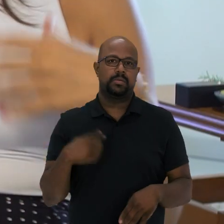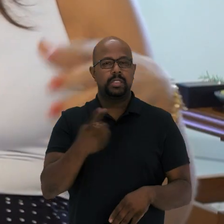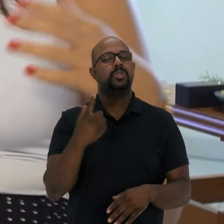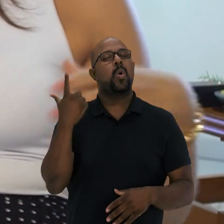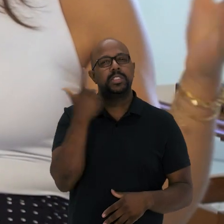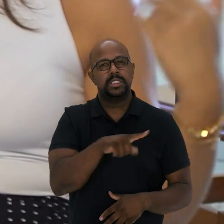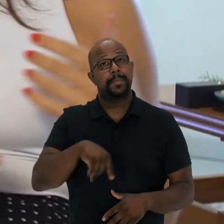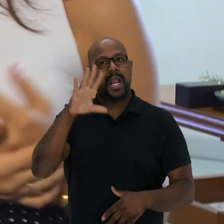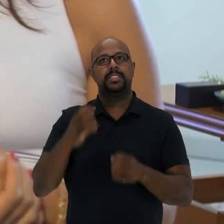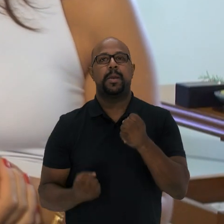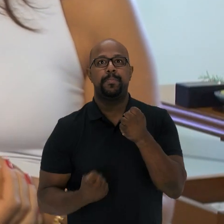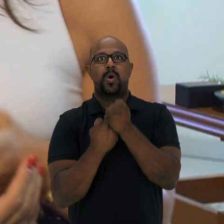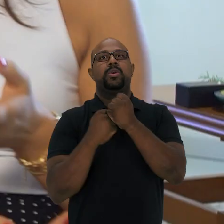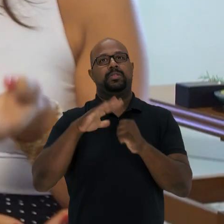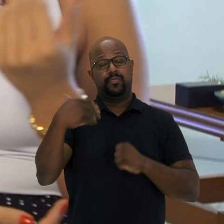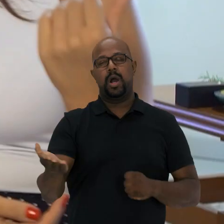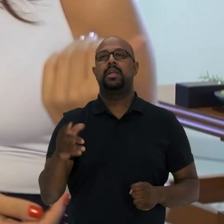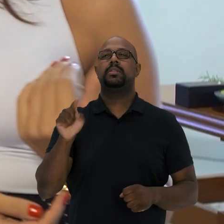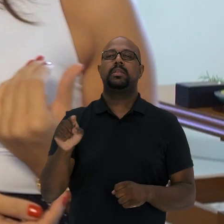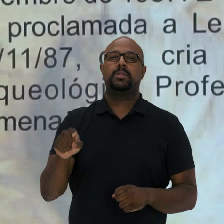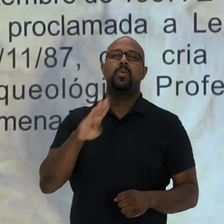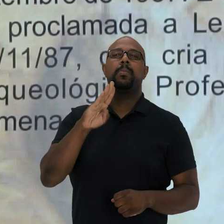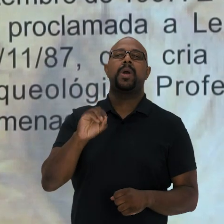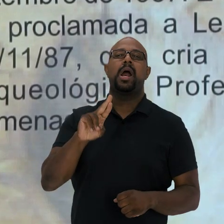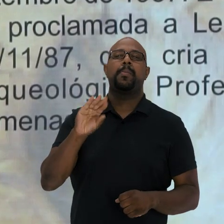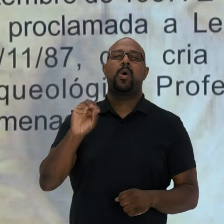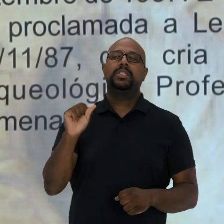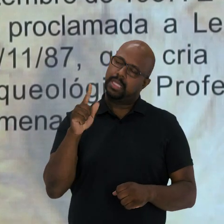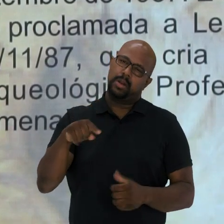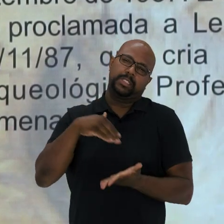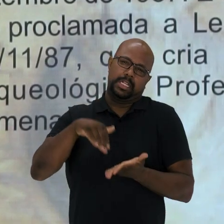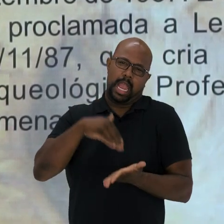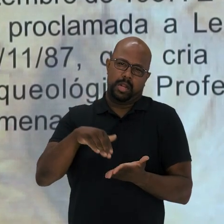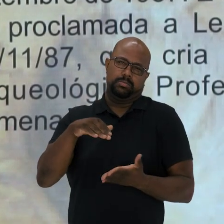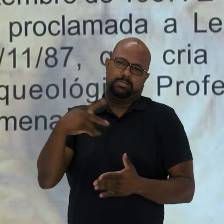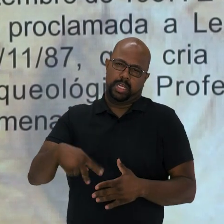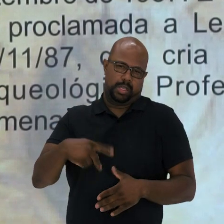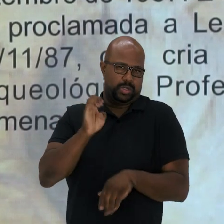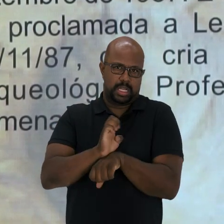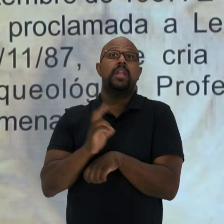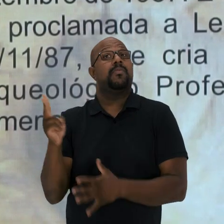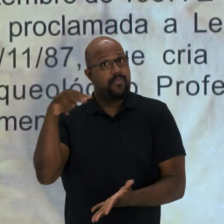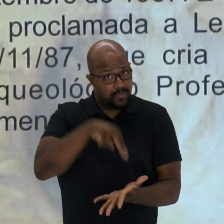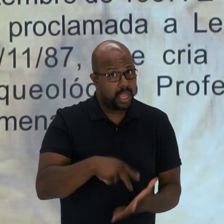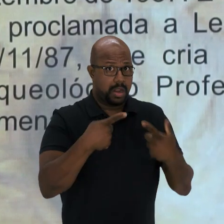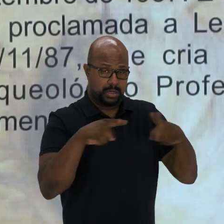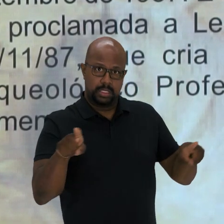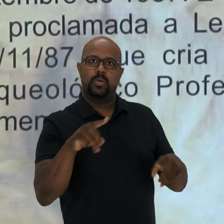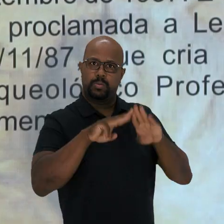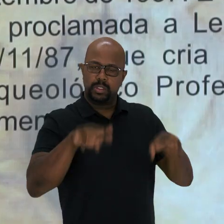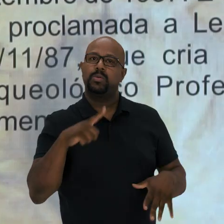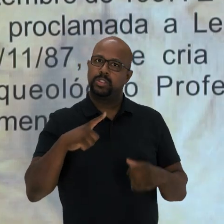Então a gente se conseguia mais um apoio de fora, tanto que o Barbosa Lessa, o secretário de Estado, esteve aqui na inauguração do museu, né? Então tinha-se